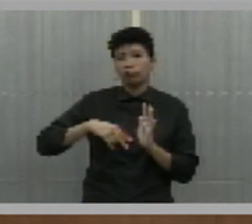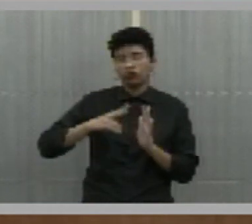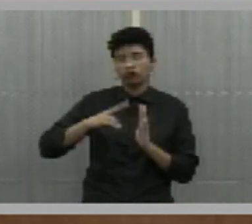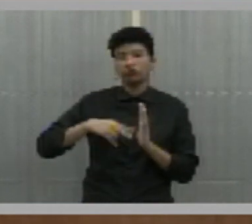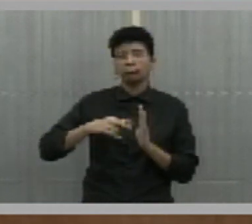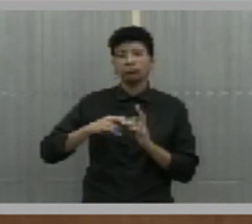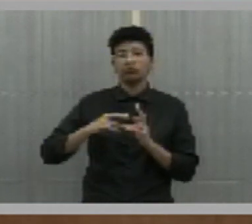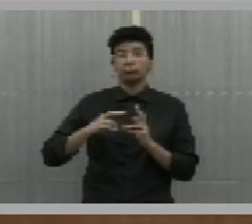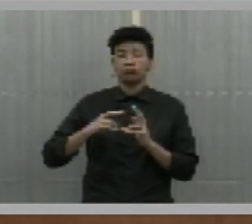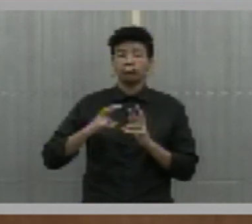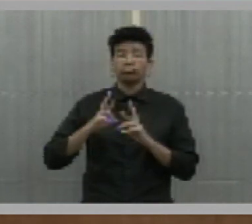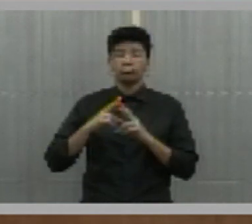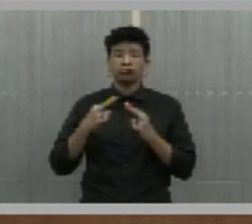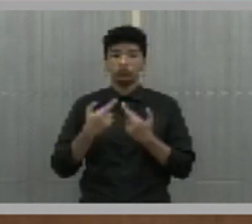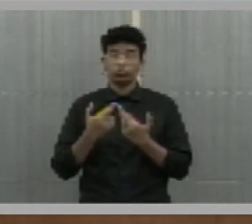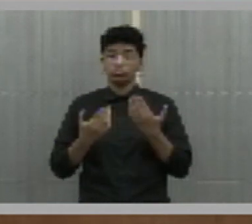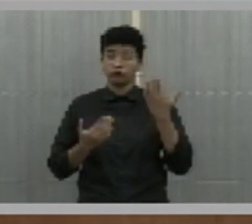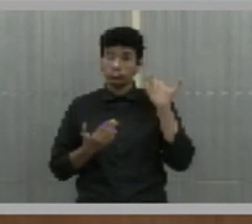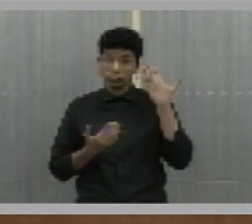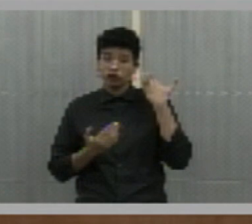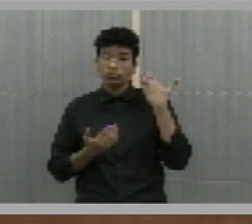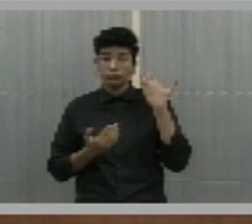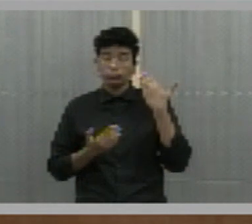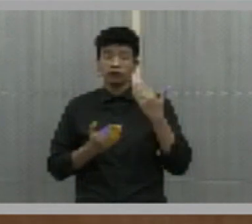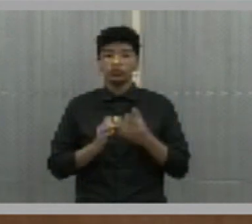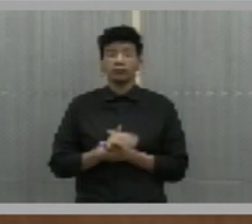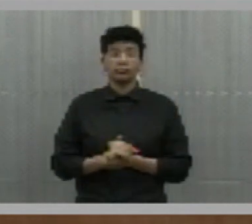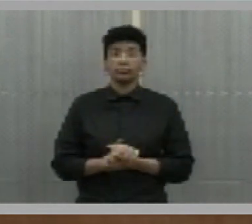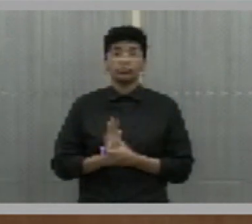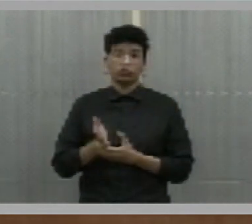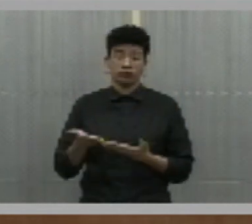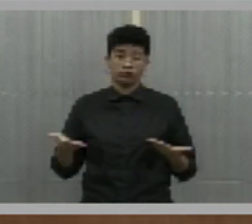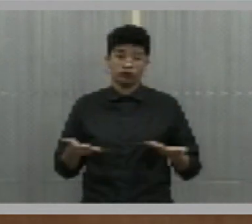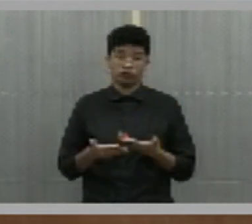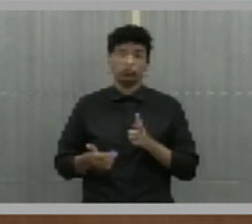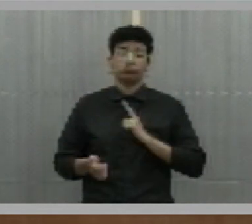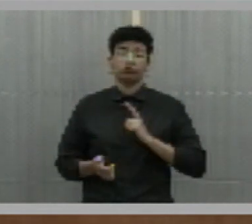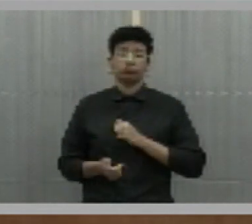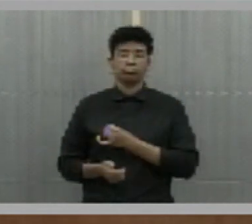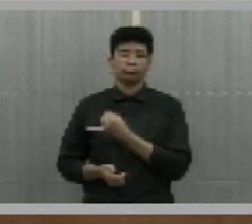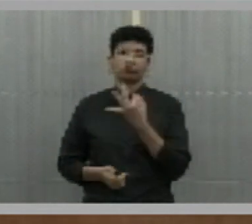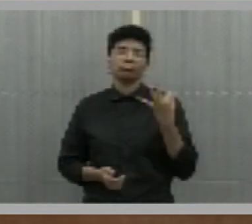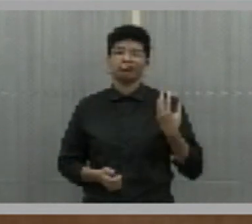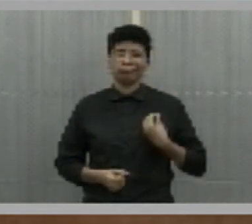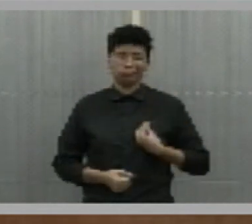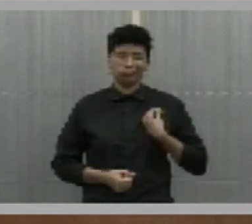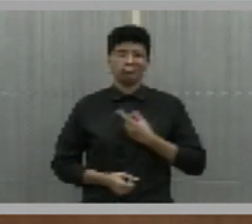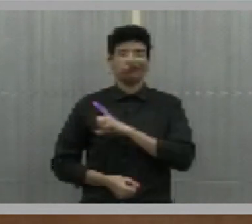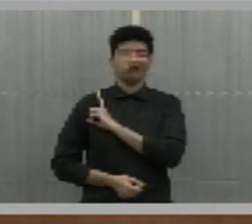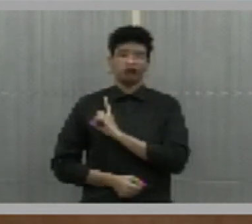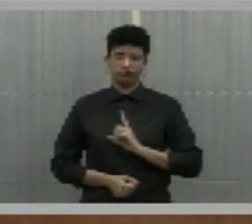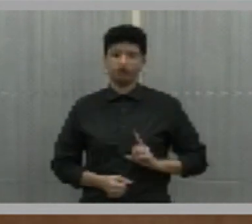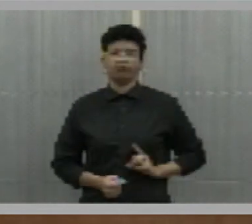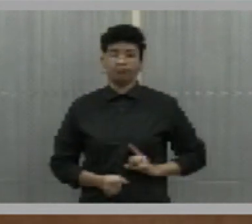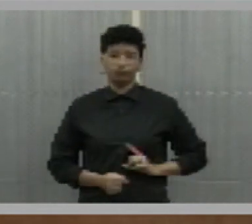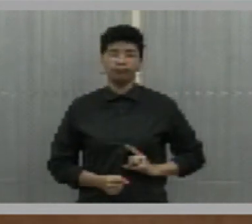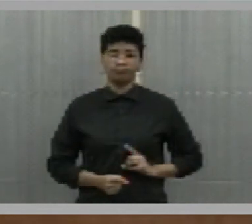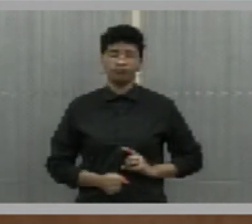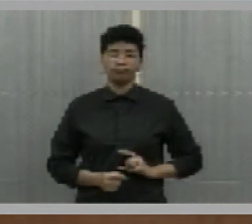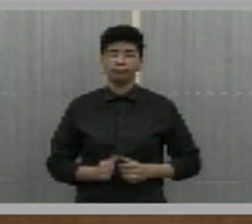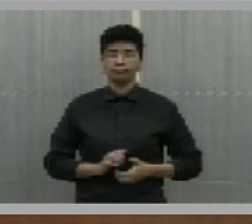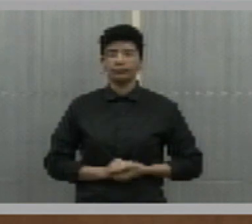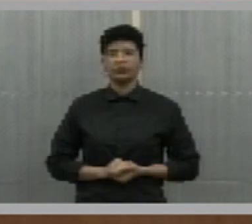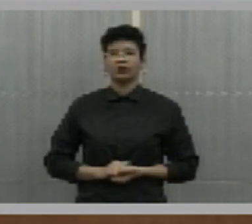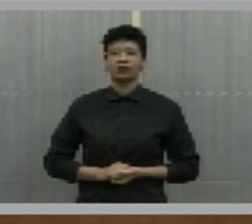nessa sessão e em sessões anteriores, já que, nesse momento, nós temos coro suficiente para esse